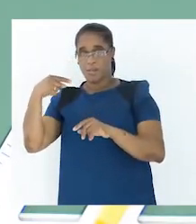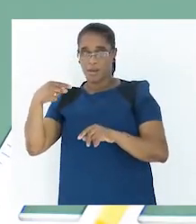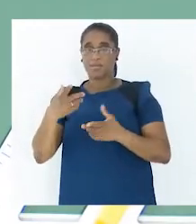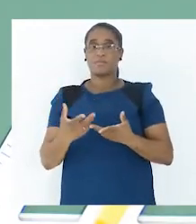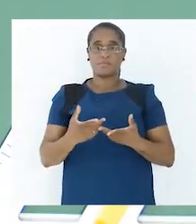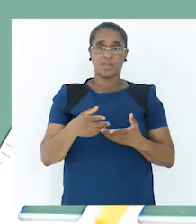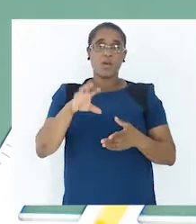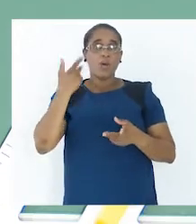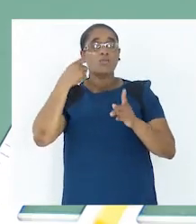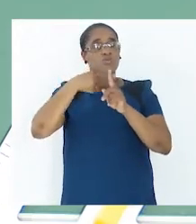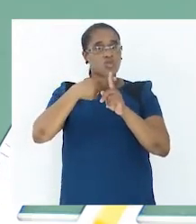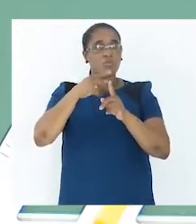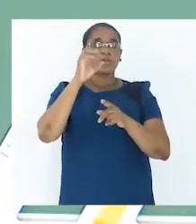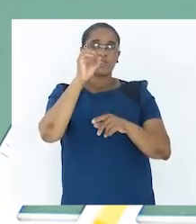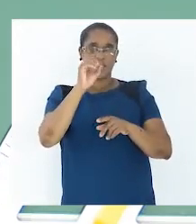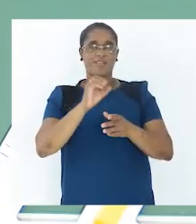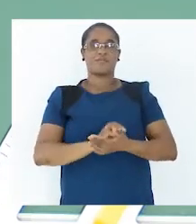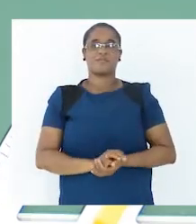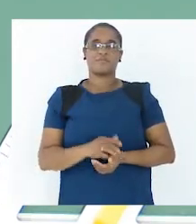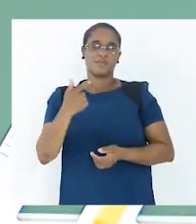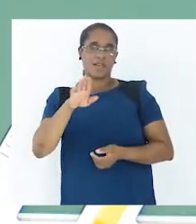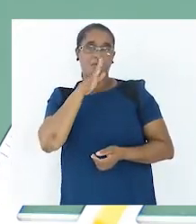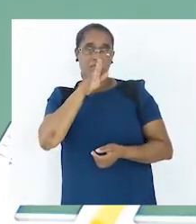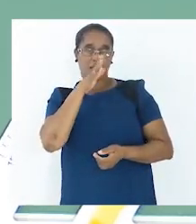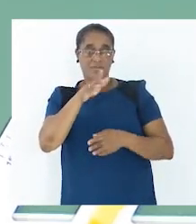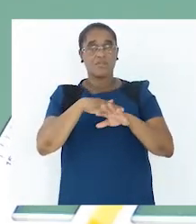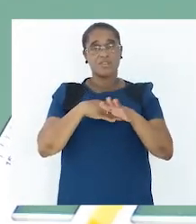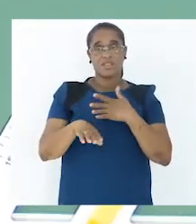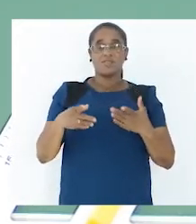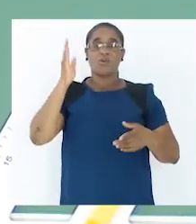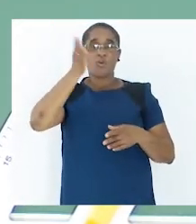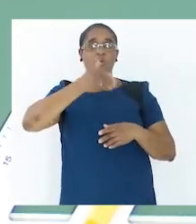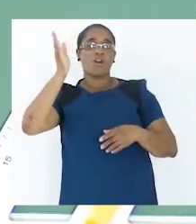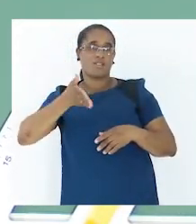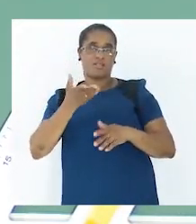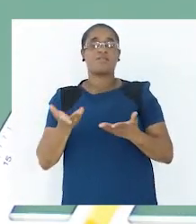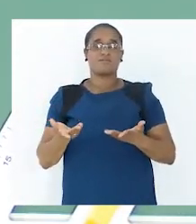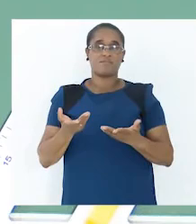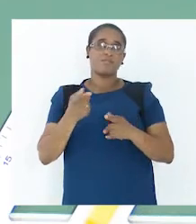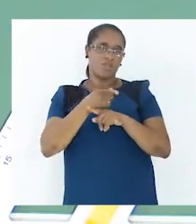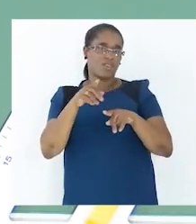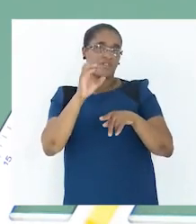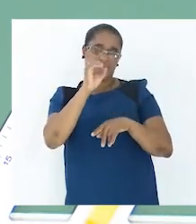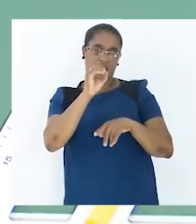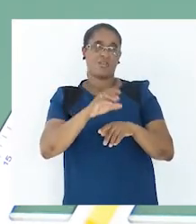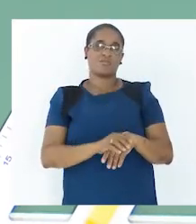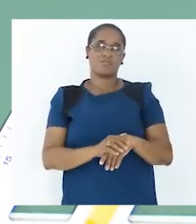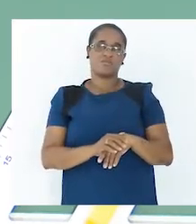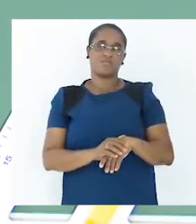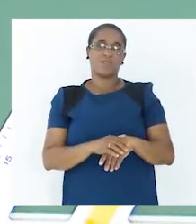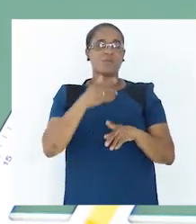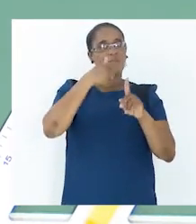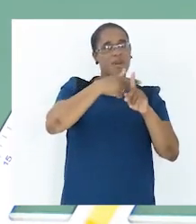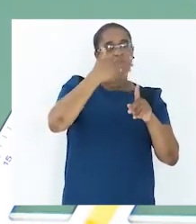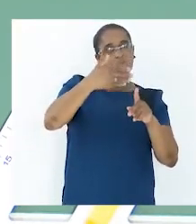dão 0. Nós, em termos práticos, cortamos os termos, mas na verdade